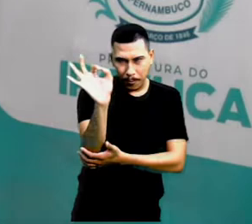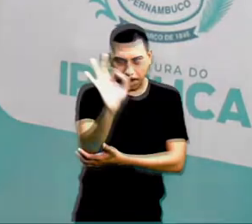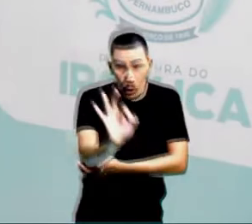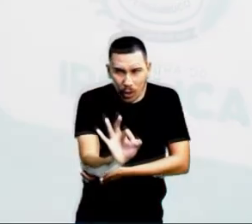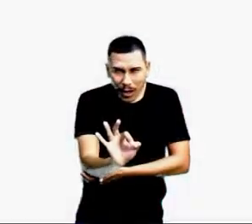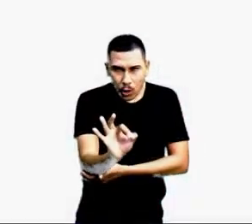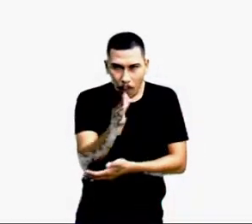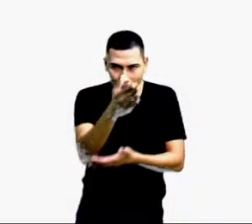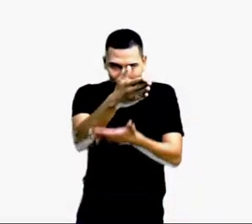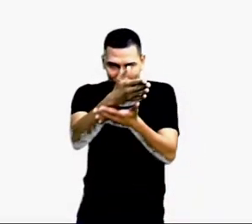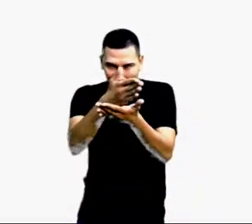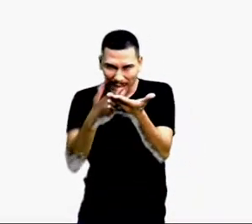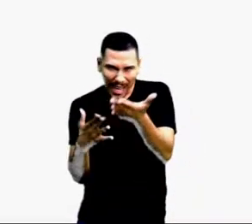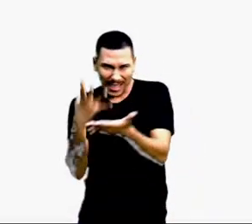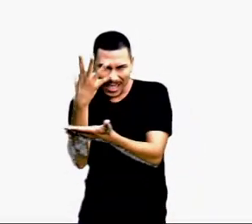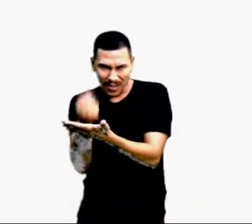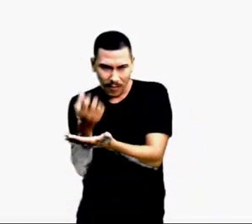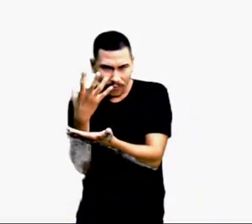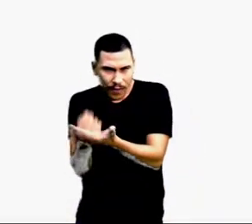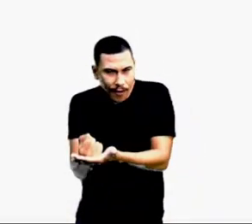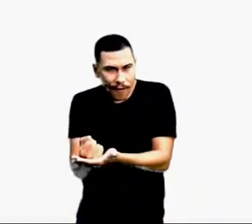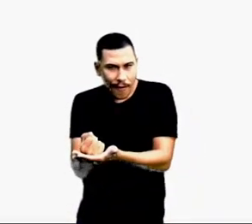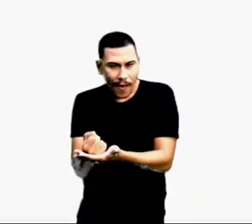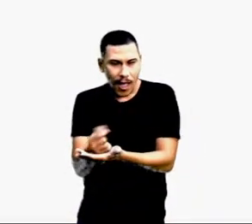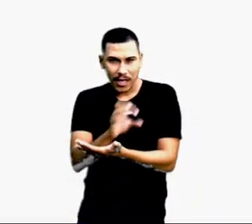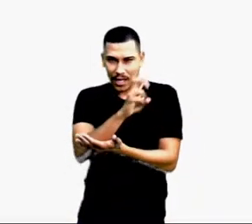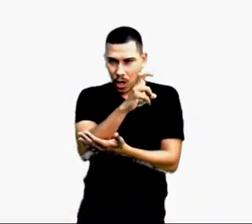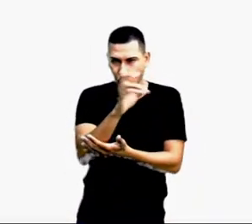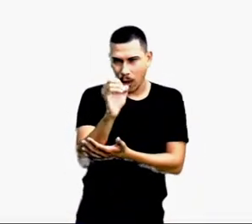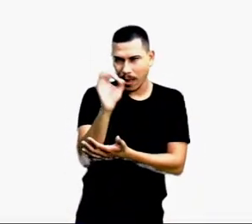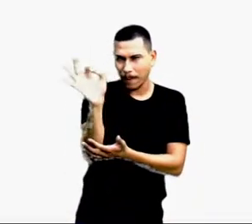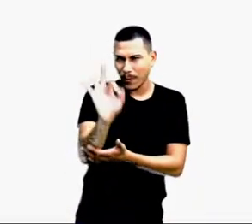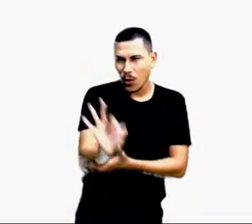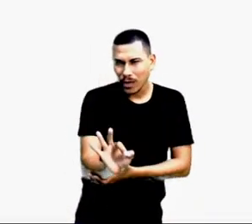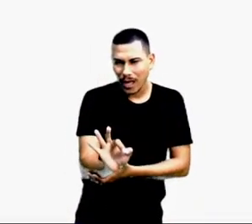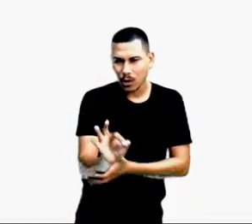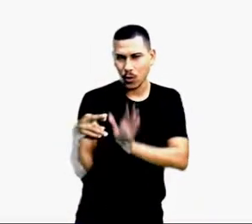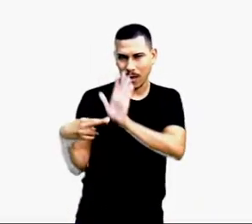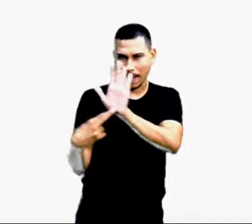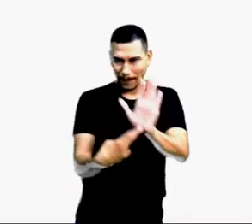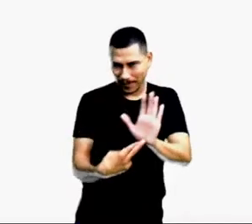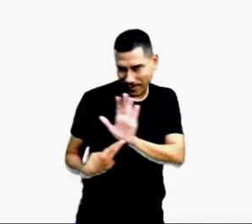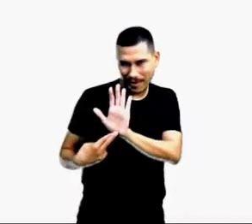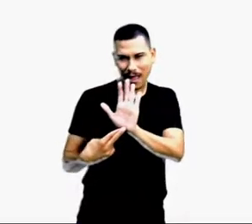arquivo, então, a metade do arquivo, 50%. Vamos representar